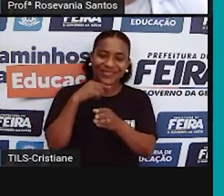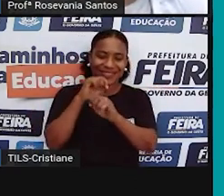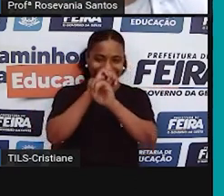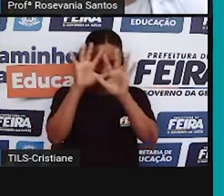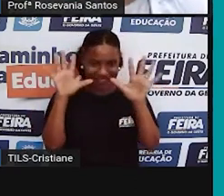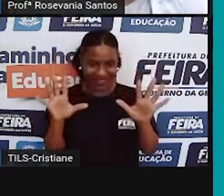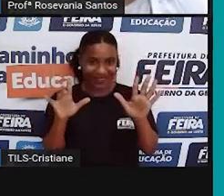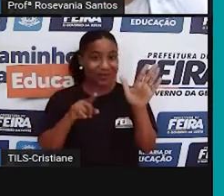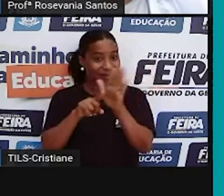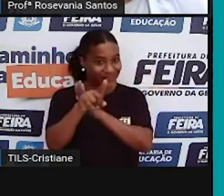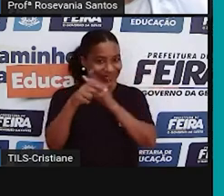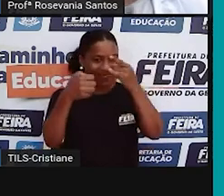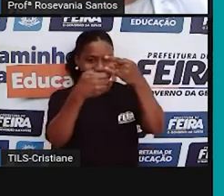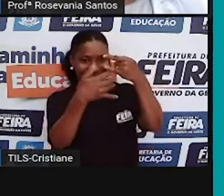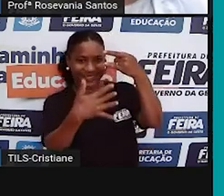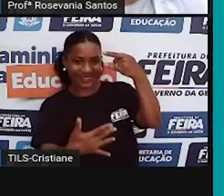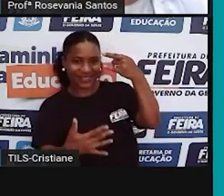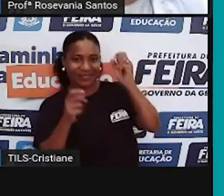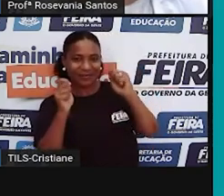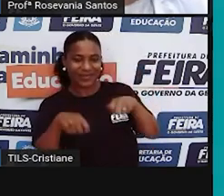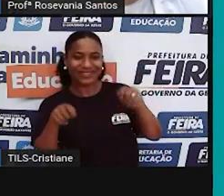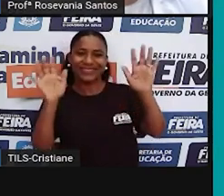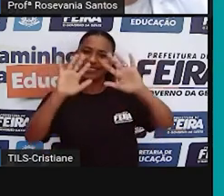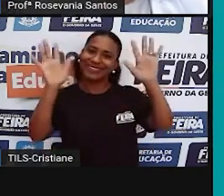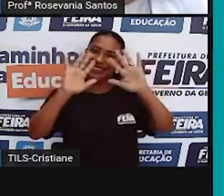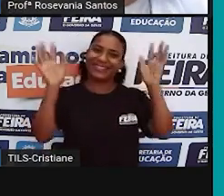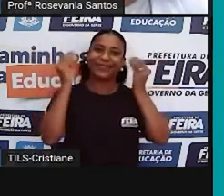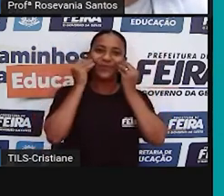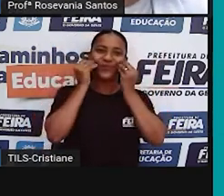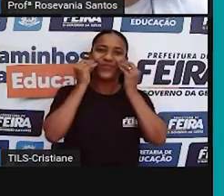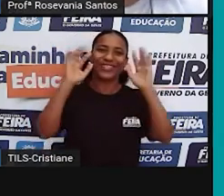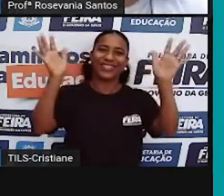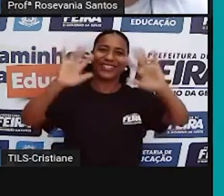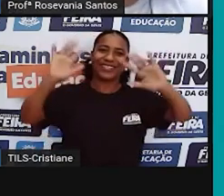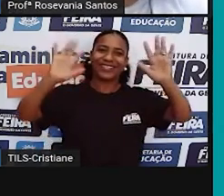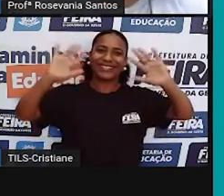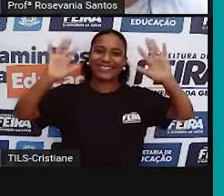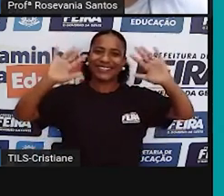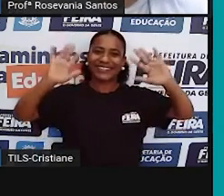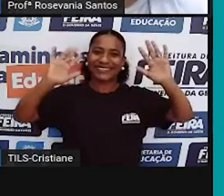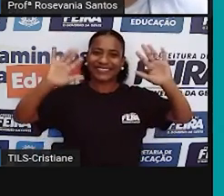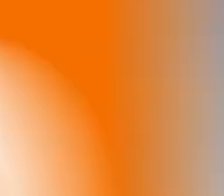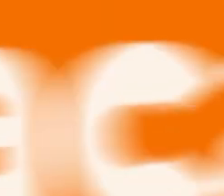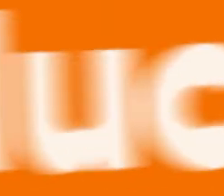perguntinha lá para a gente, tá certo? Beijão para vocês e até a nossa próxima aula.